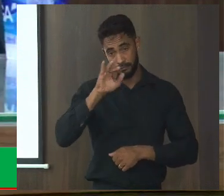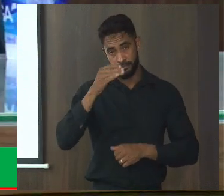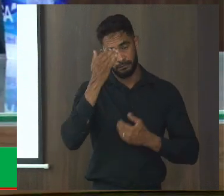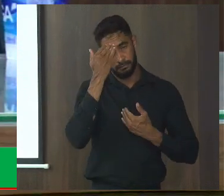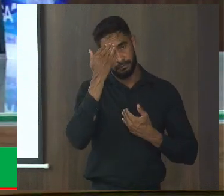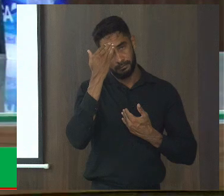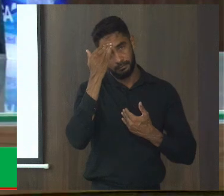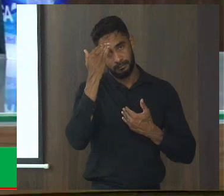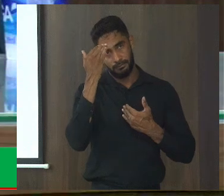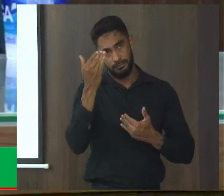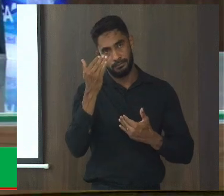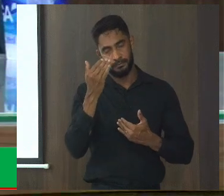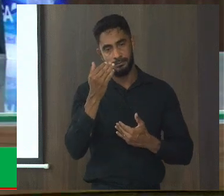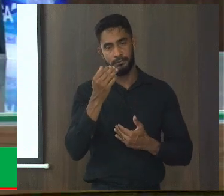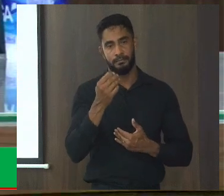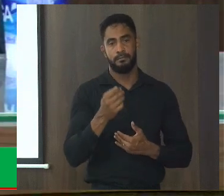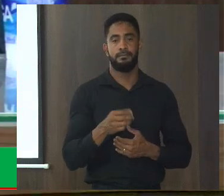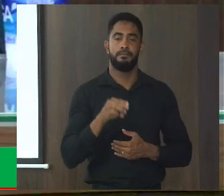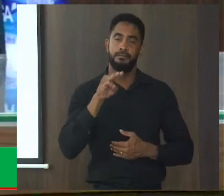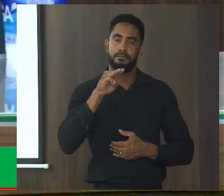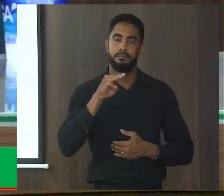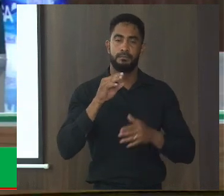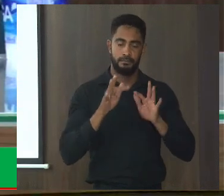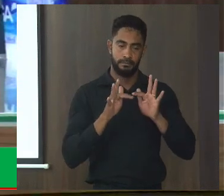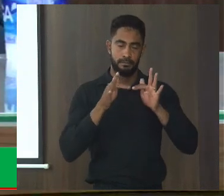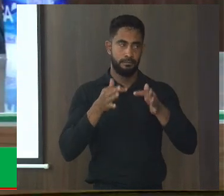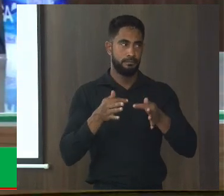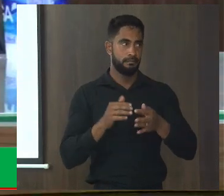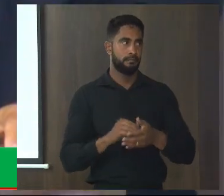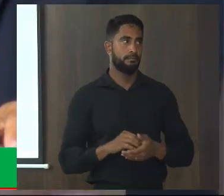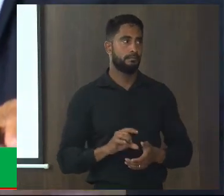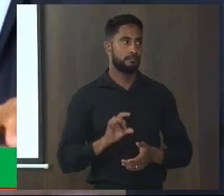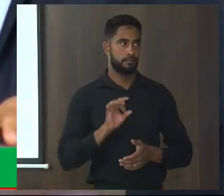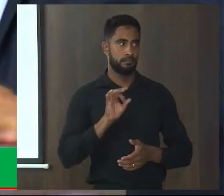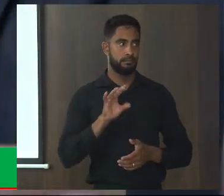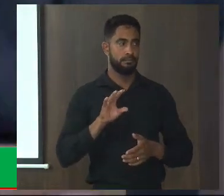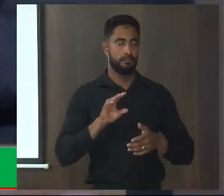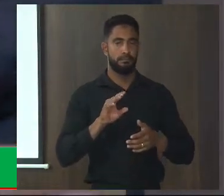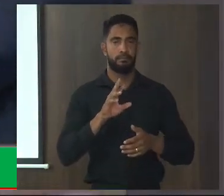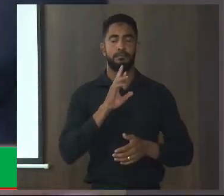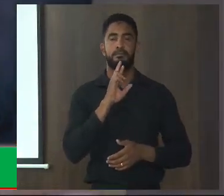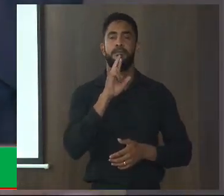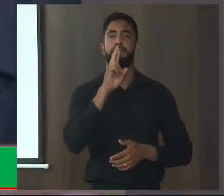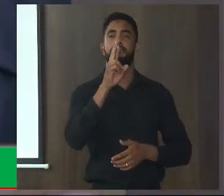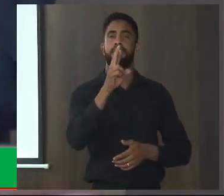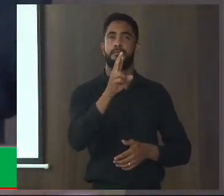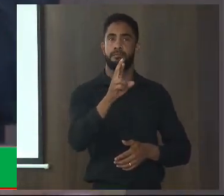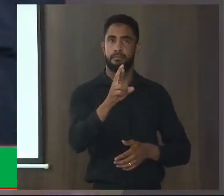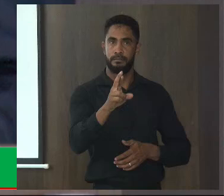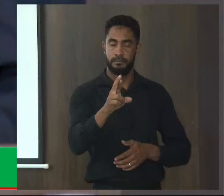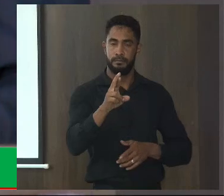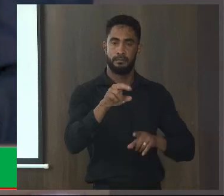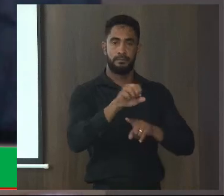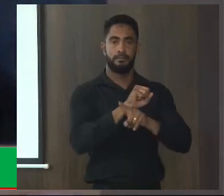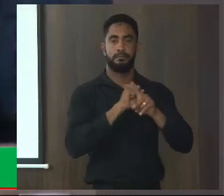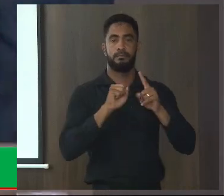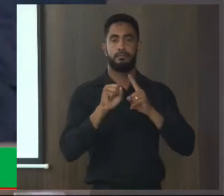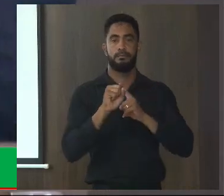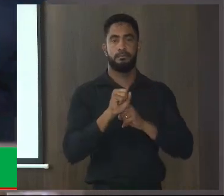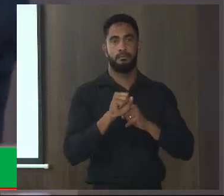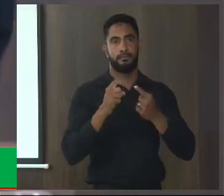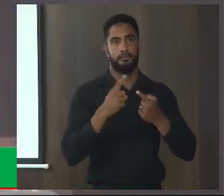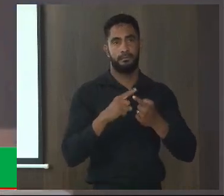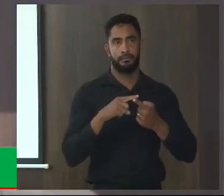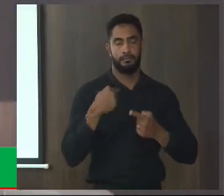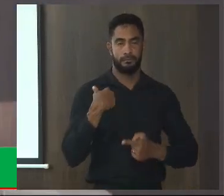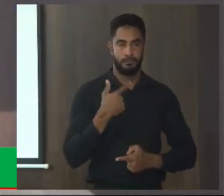Tá, tem uns minutos aí para suas considerações finais. Isso é para dar uma resposta, né, para a sociedade, que a gente não